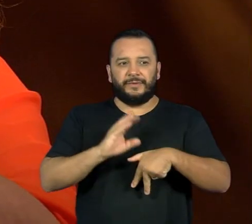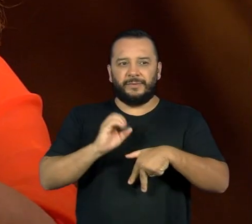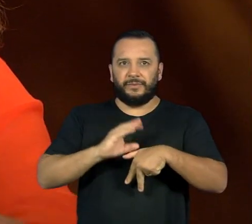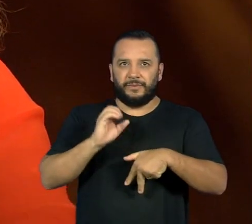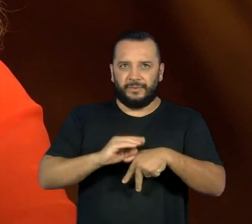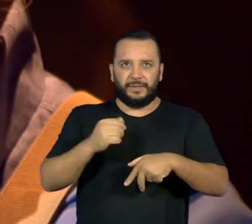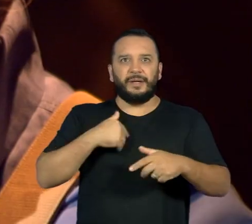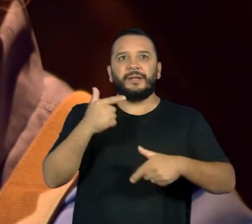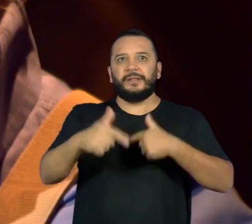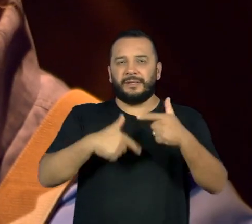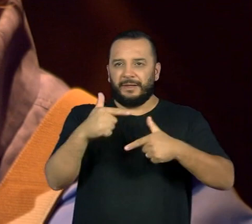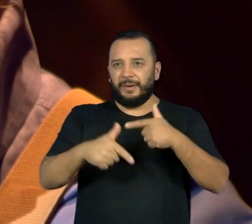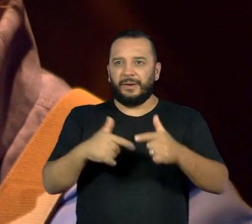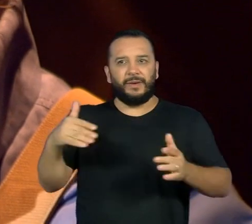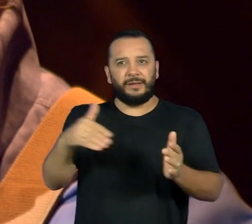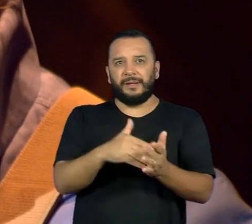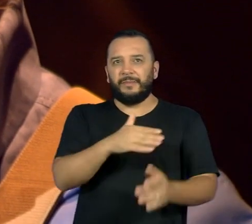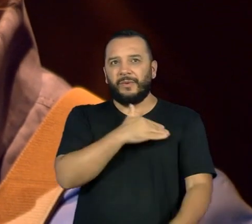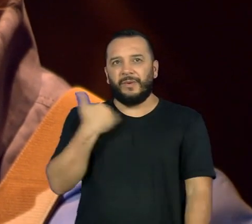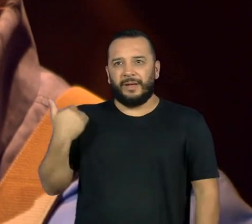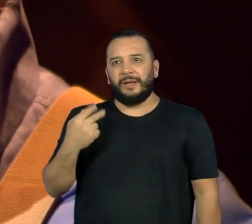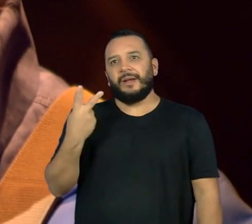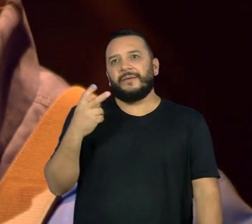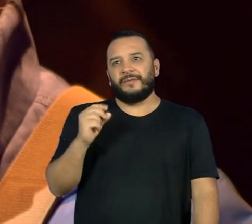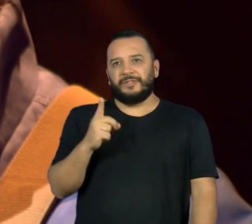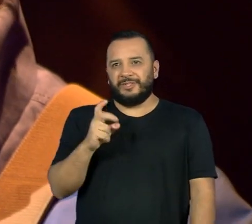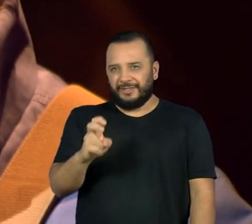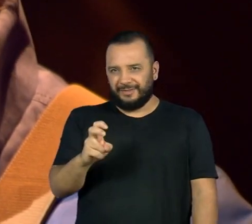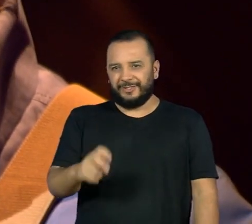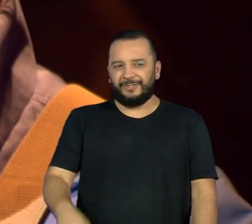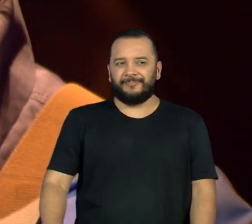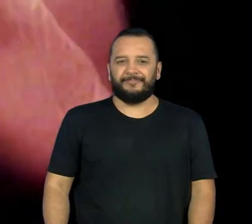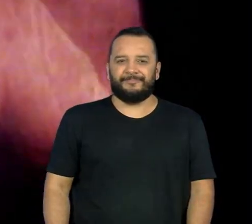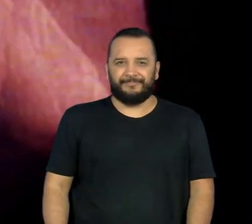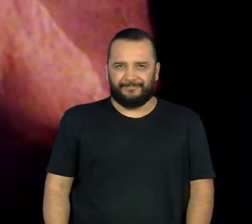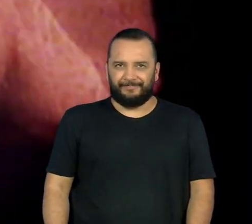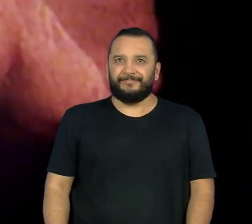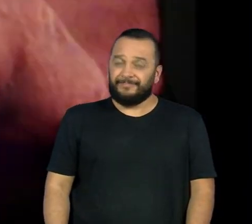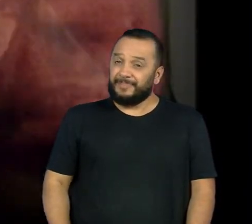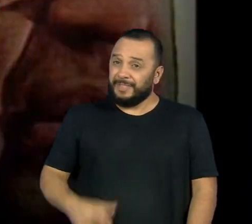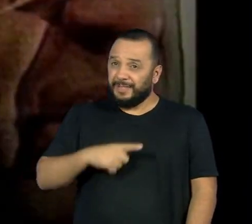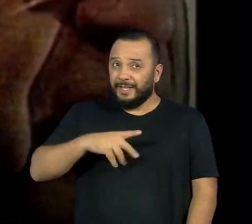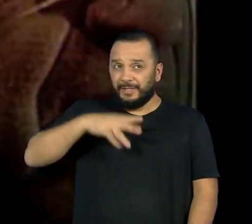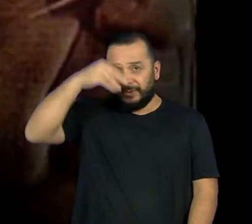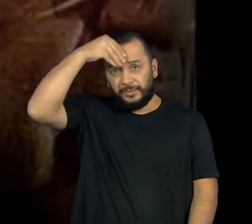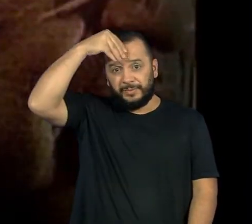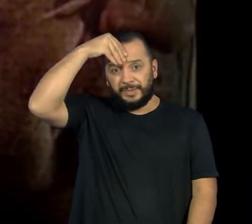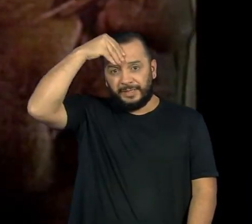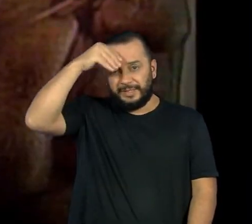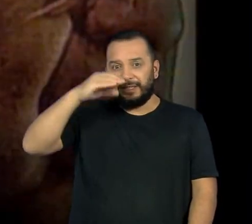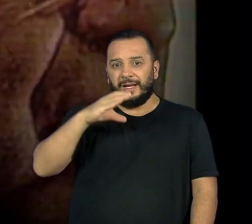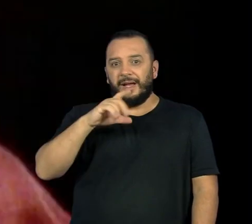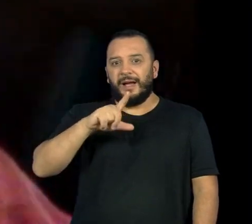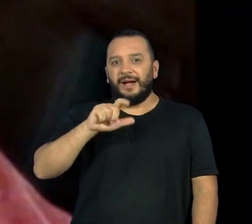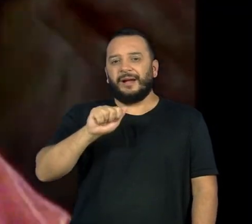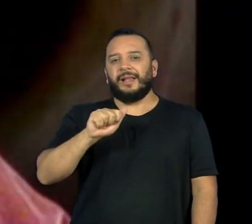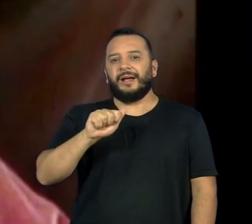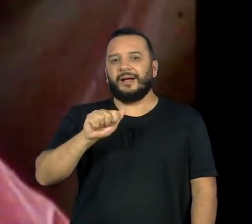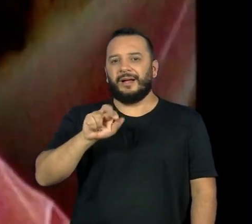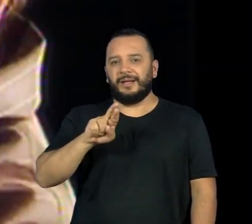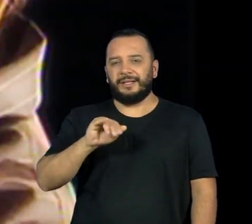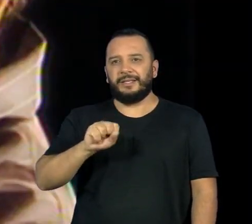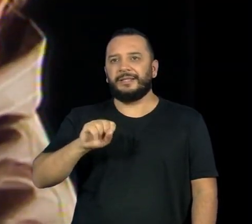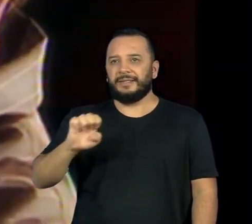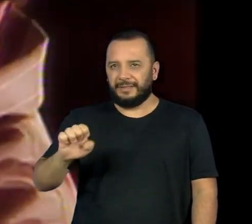onde trabalhou até sua morte em 2015. Sua sobrinha neta, Clarice Abujanra, o considera